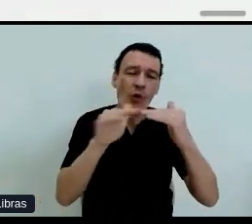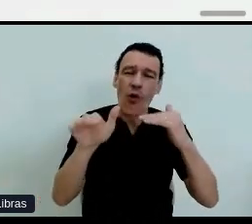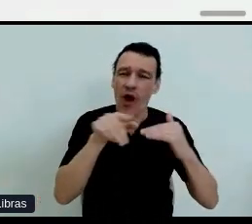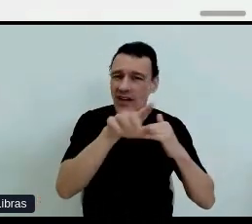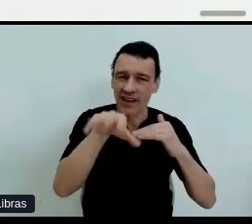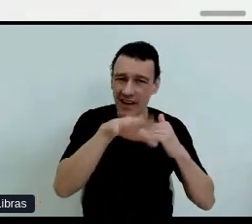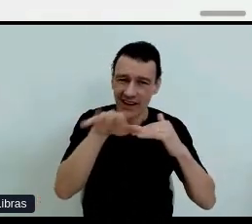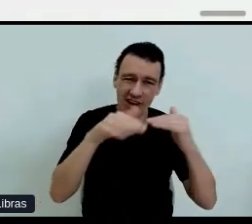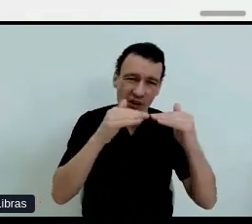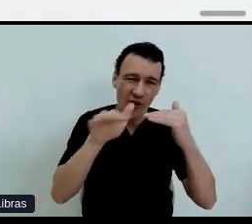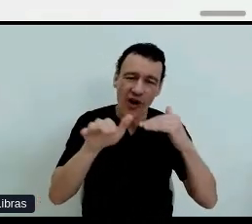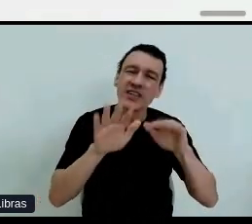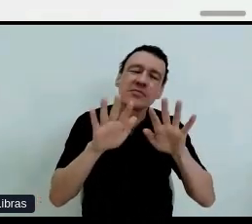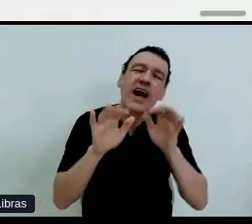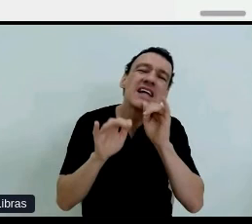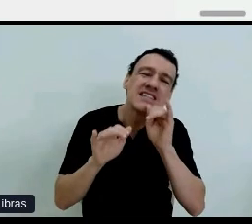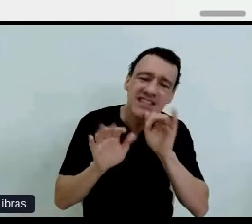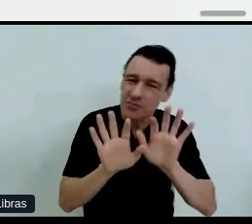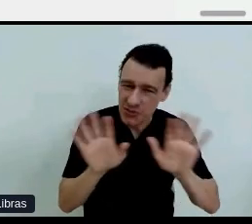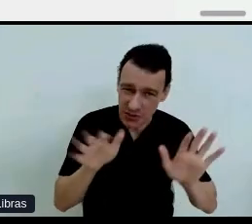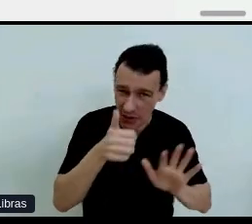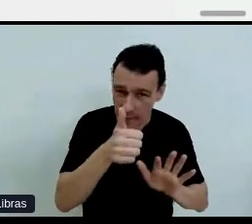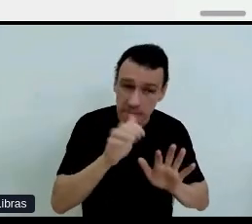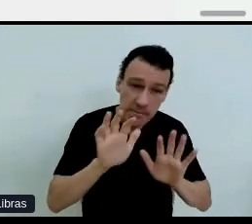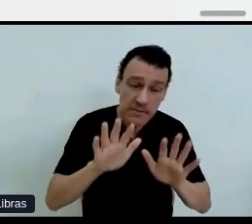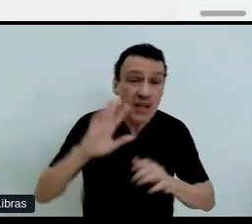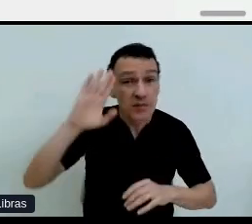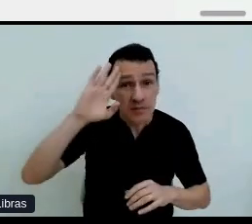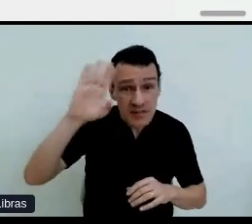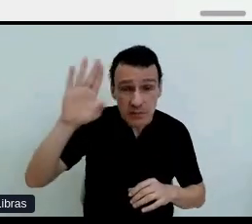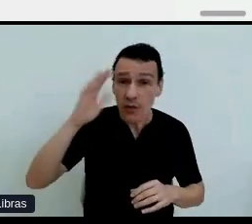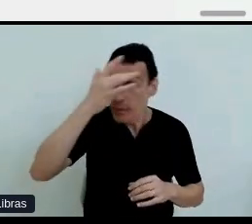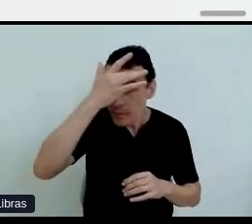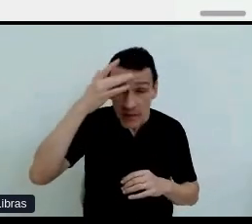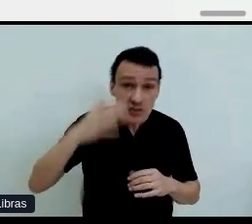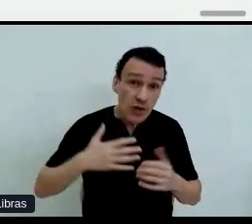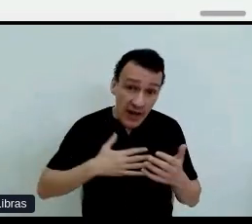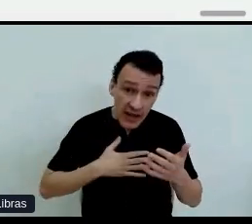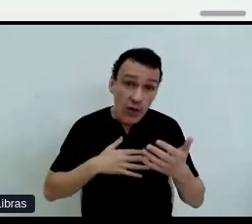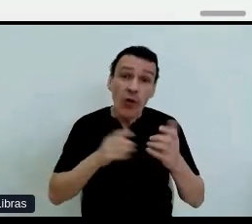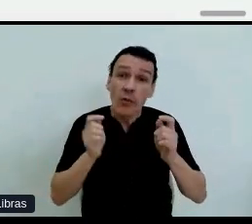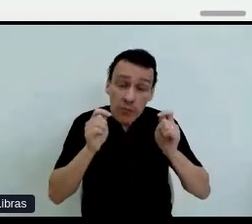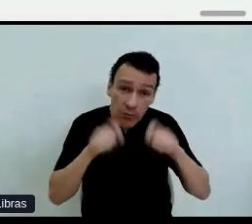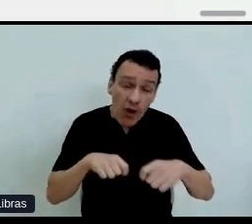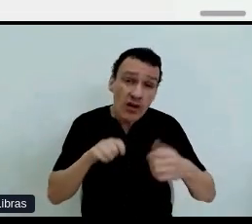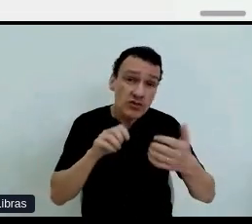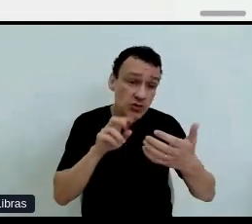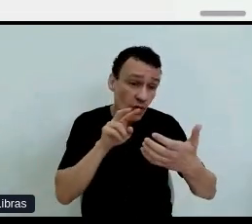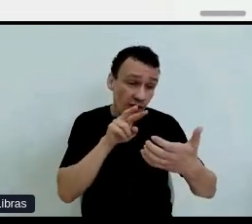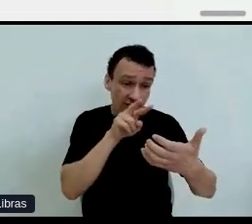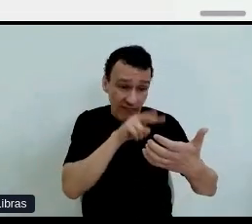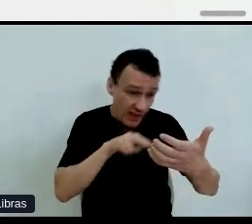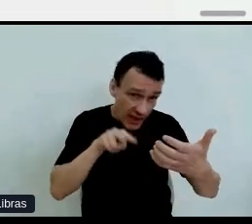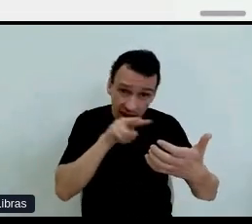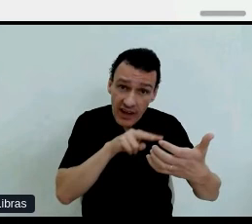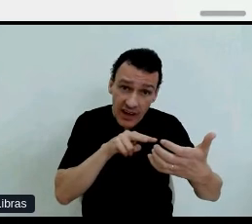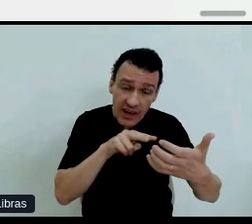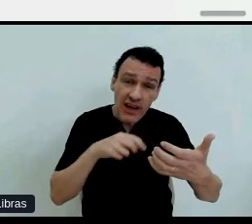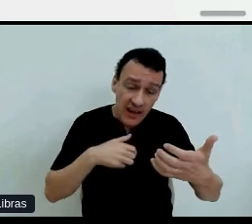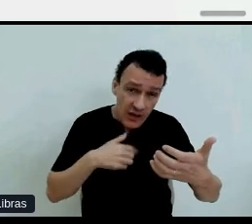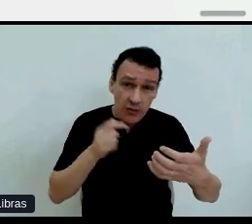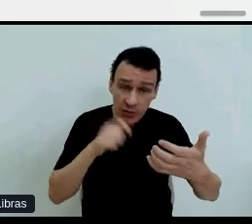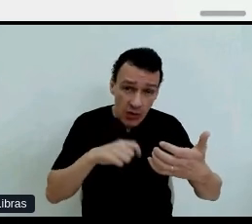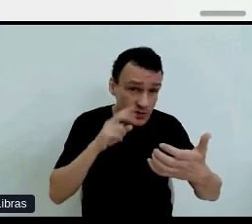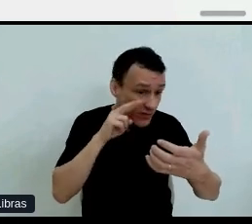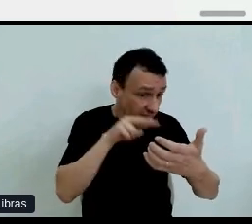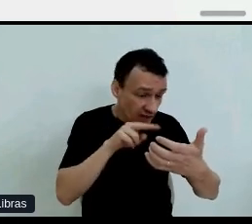exemplo, assim, de tudo visualmente para pessoas videntes e que tem contexto, tal saiba mais, porque as pessoas videntes